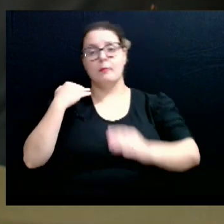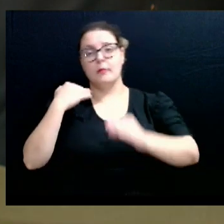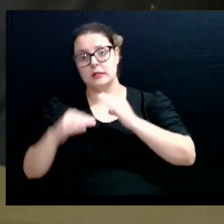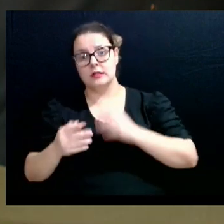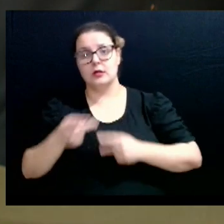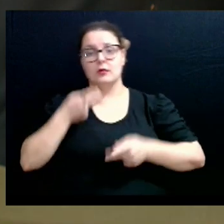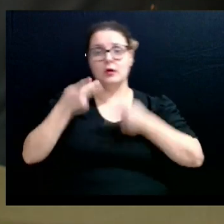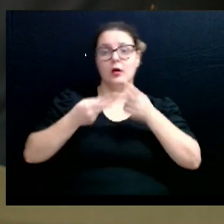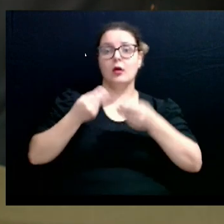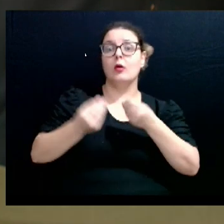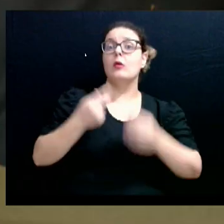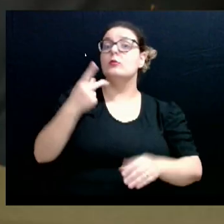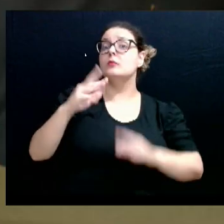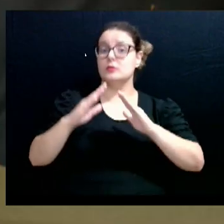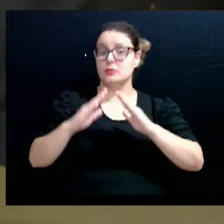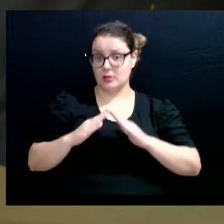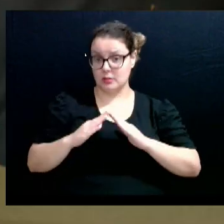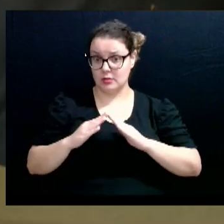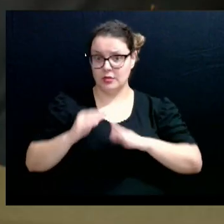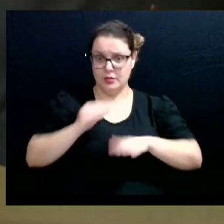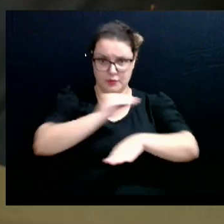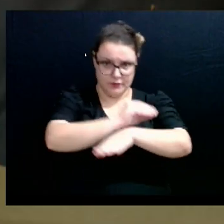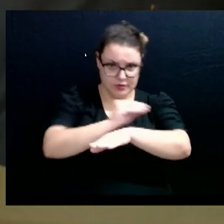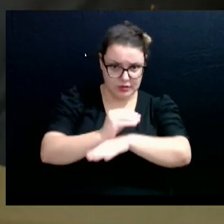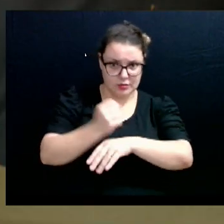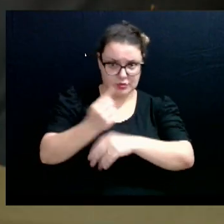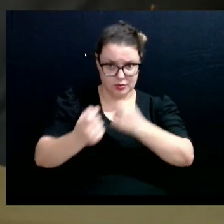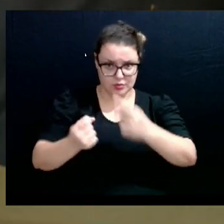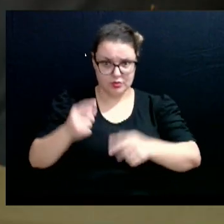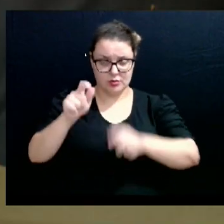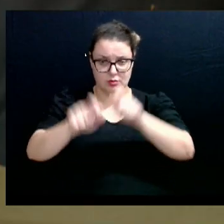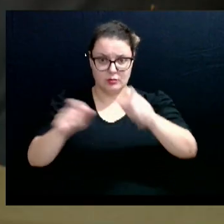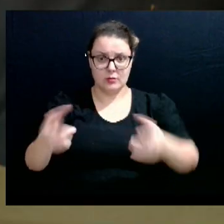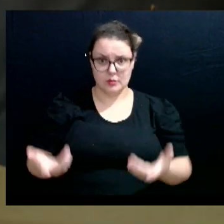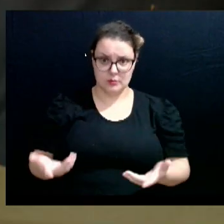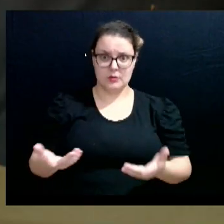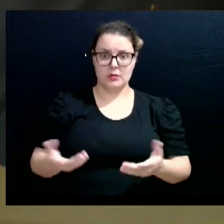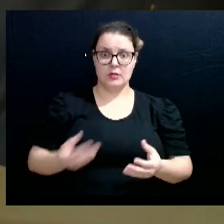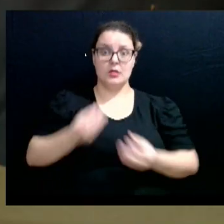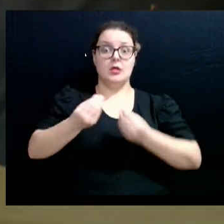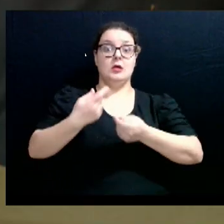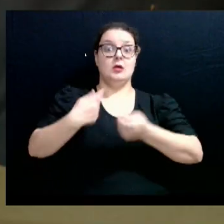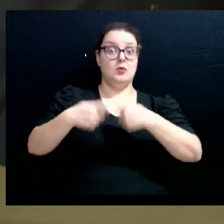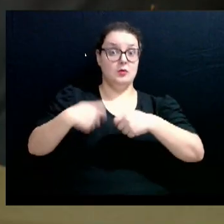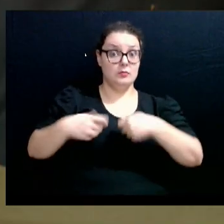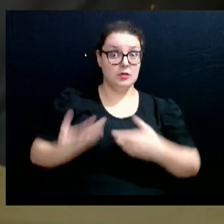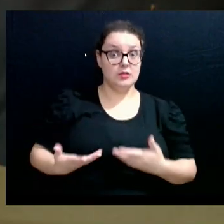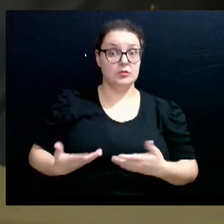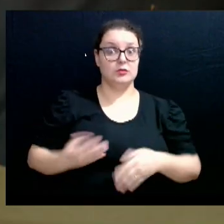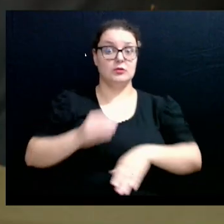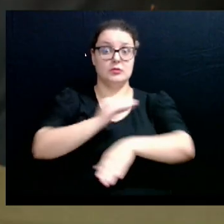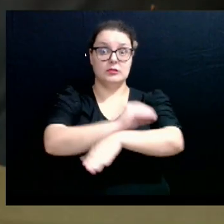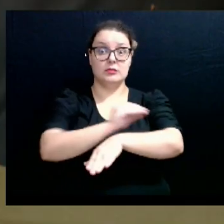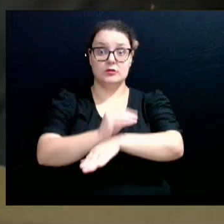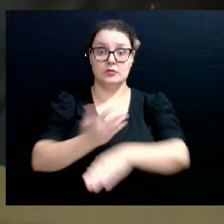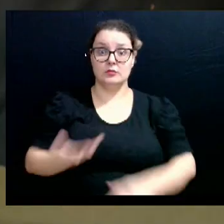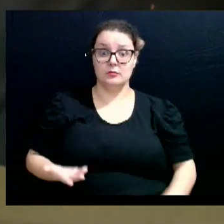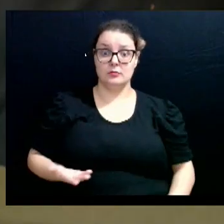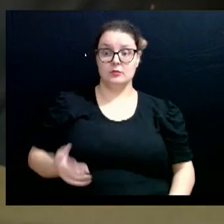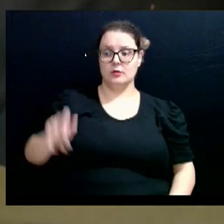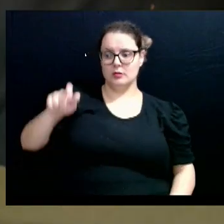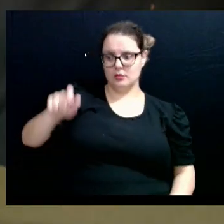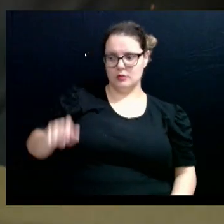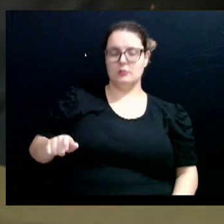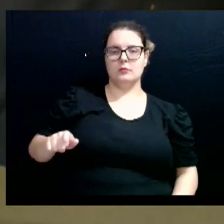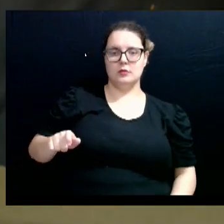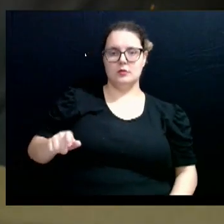casa, né? Você cuida de alguém e como que você administra esse cuidado com a pessoa que você cuida e